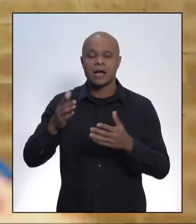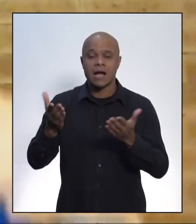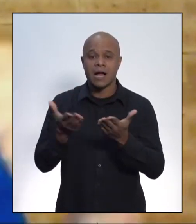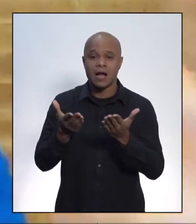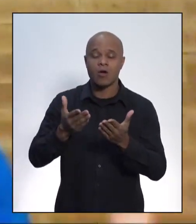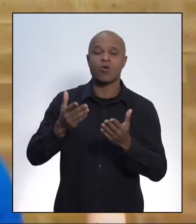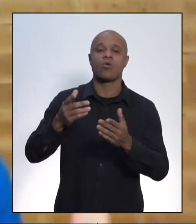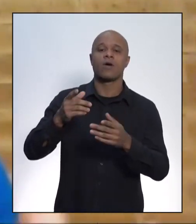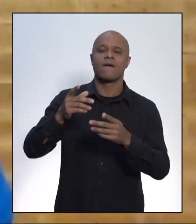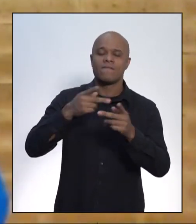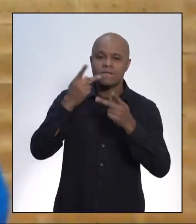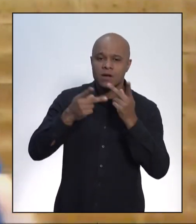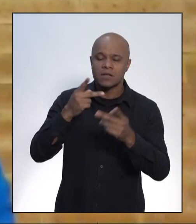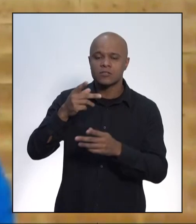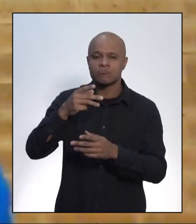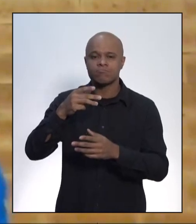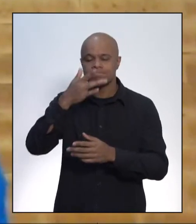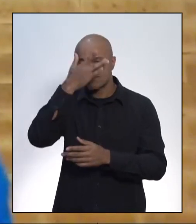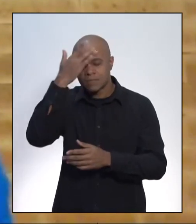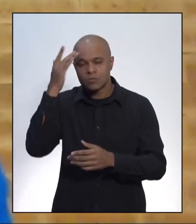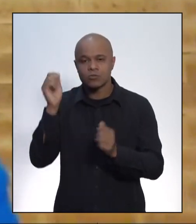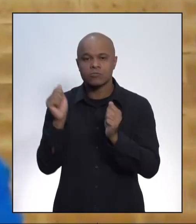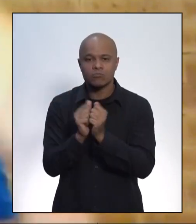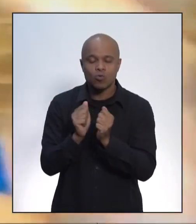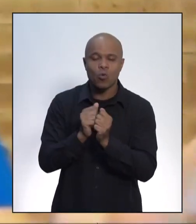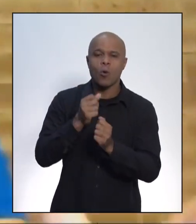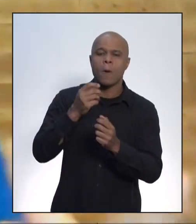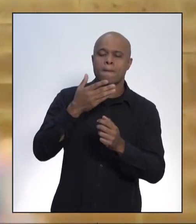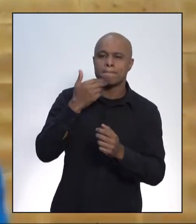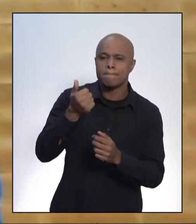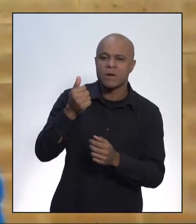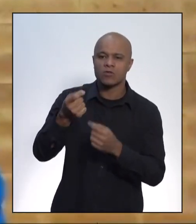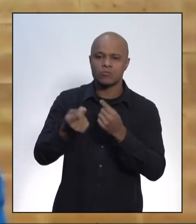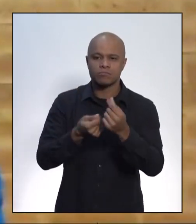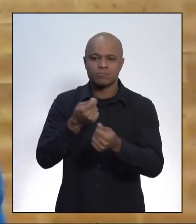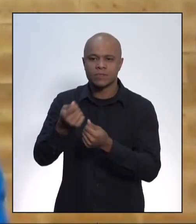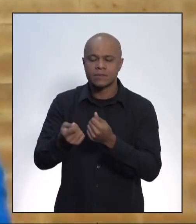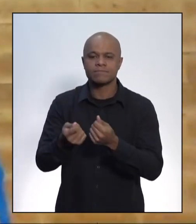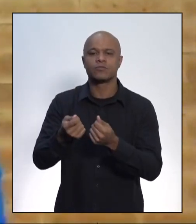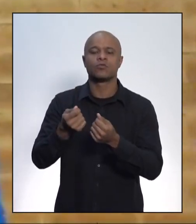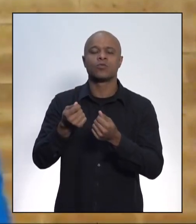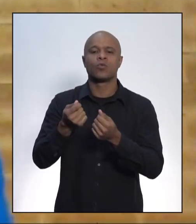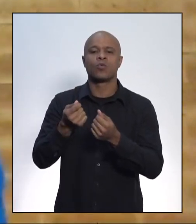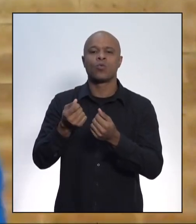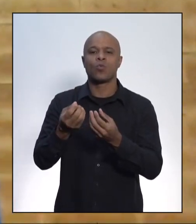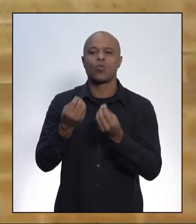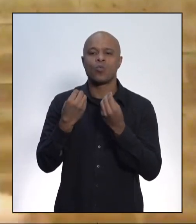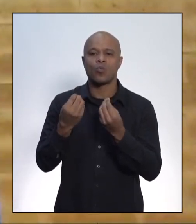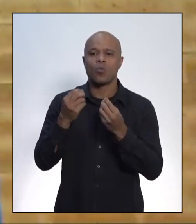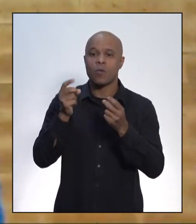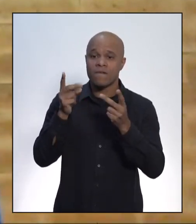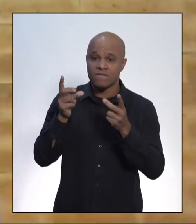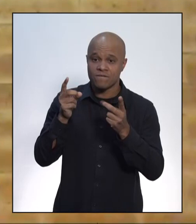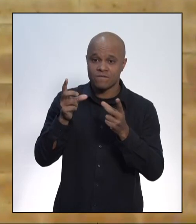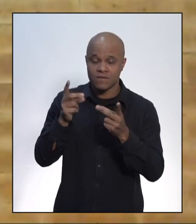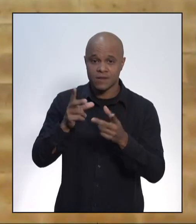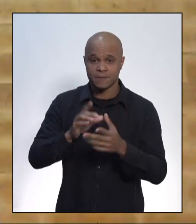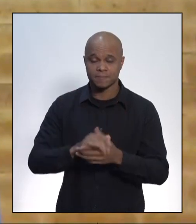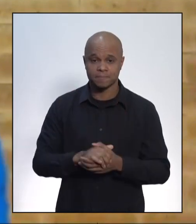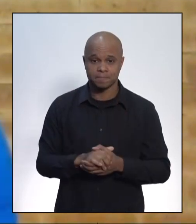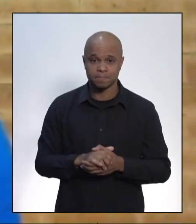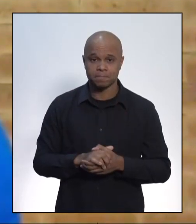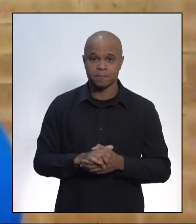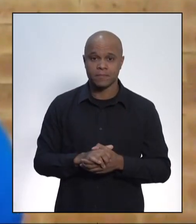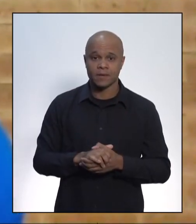um time, encontrar um modelo de negócios, o melhor preço, como vender para o mercado. E aí, nessa trajetória, só para ser.